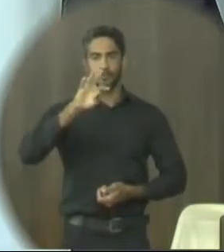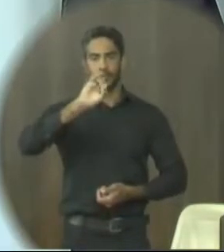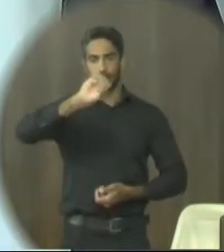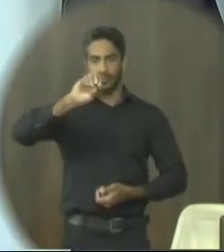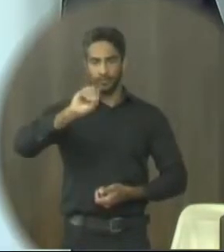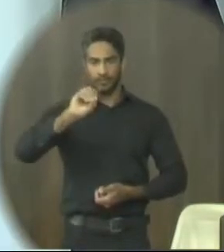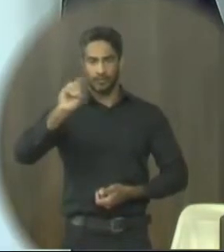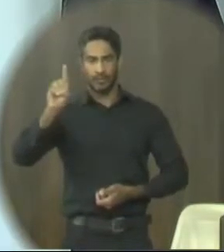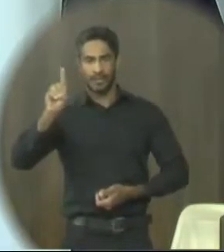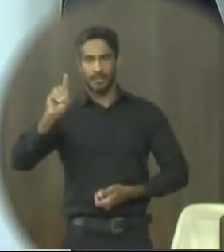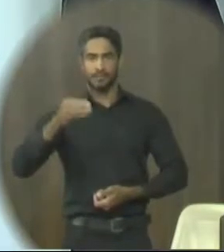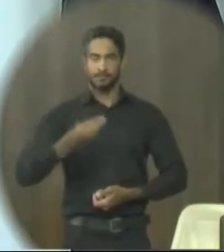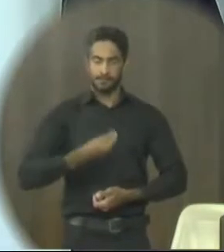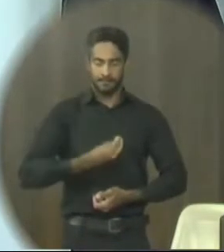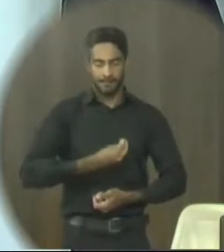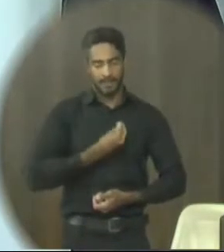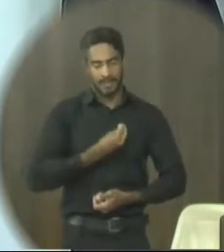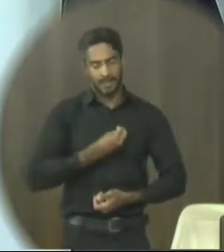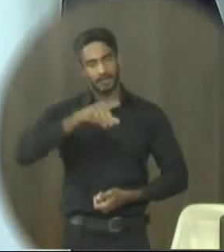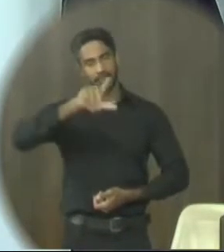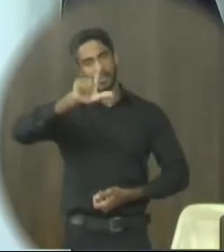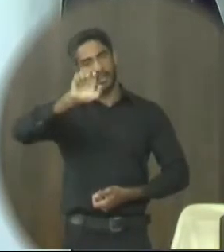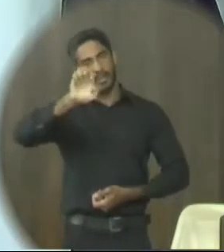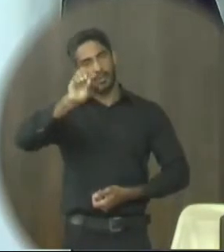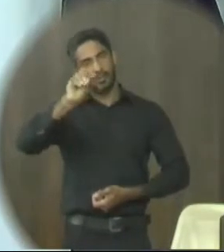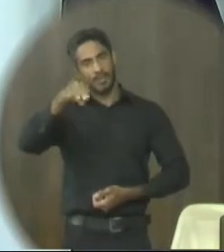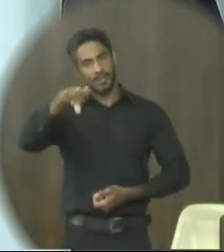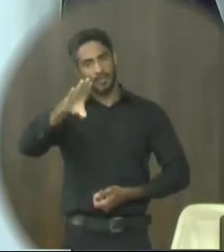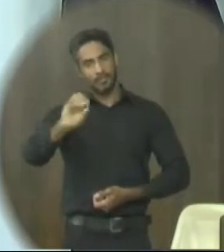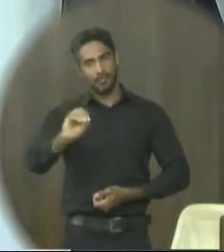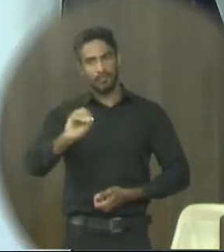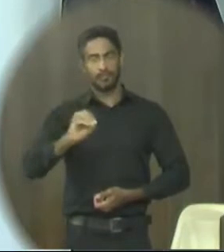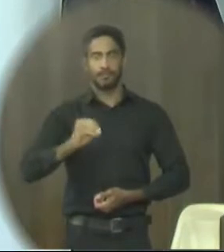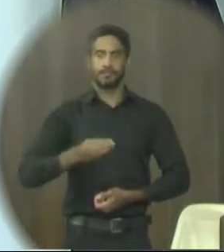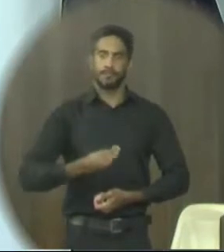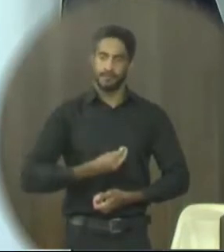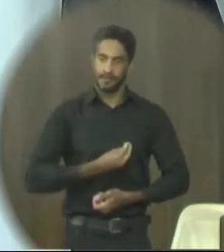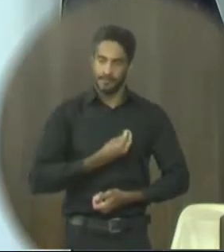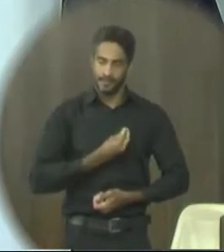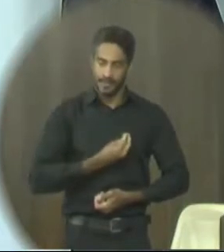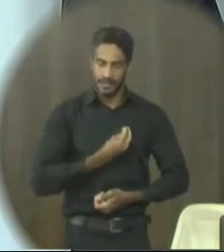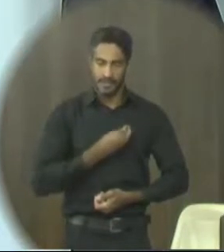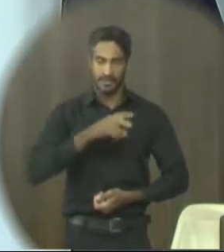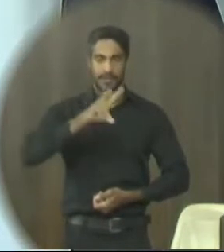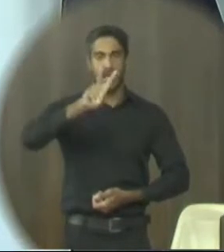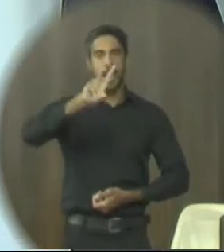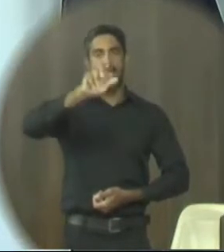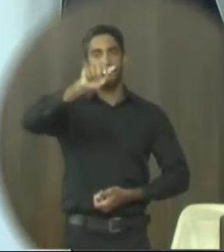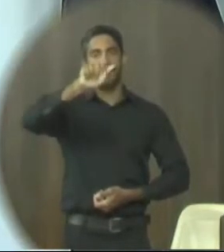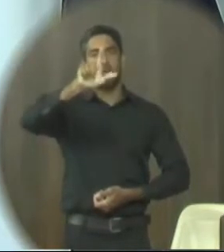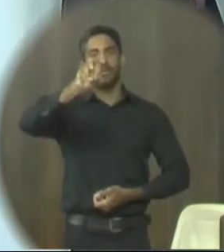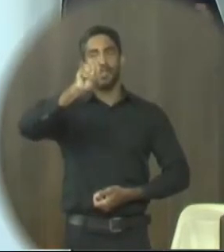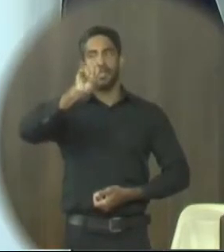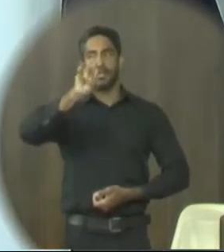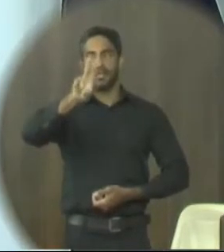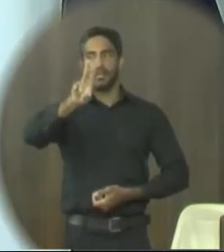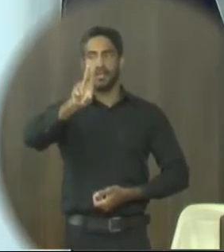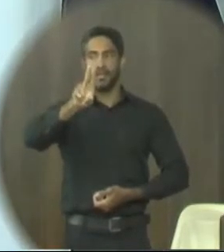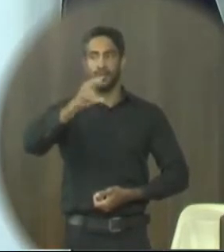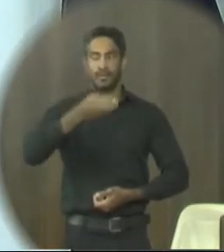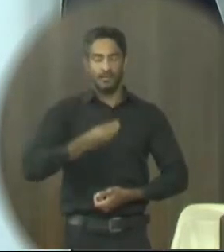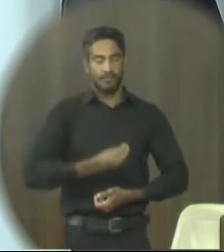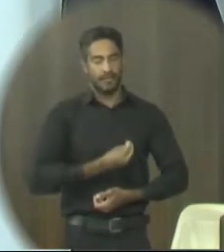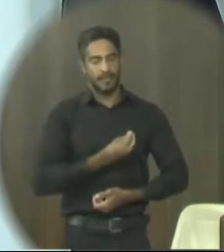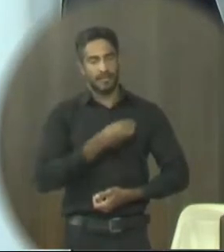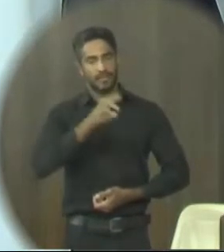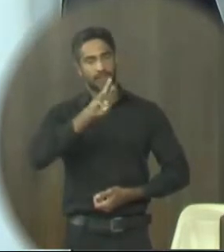José Tarcísio Mendes. Presente. Leobino Antônio de Bem. Presente. Valdeir dos Santos Silva. Presente.